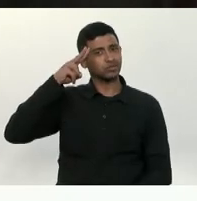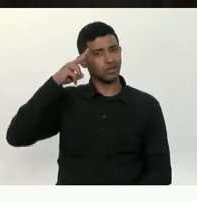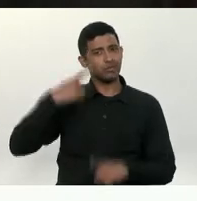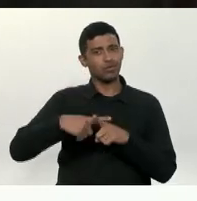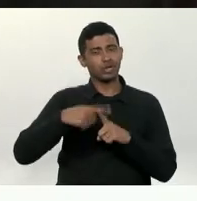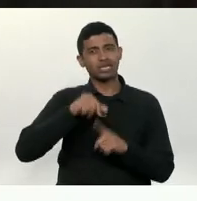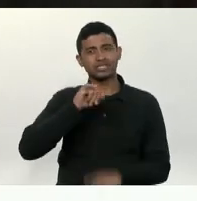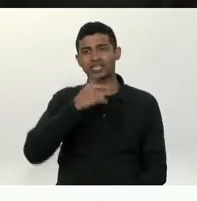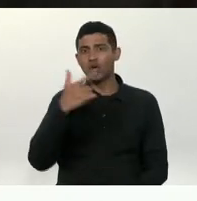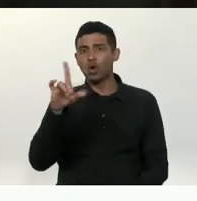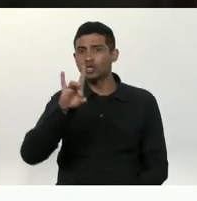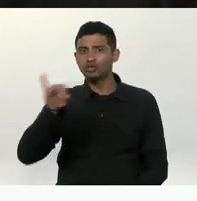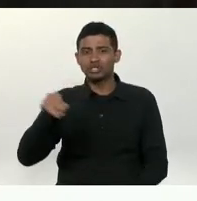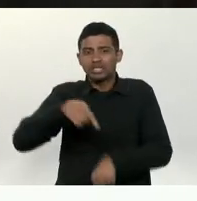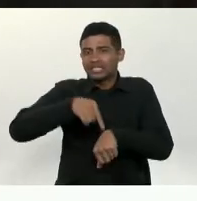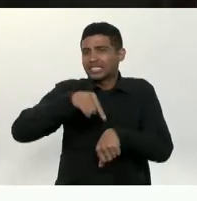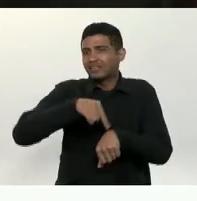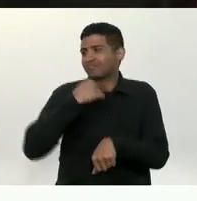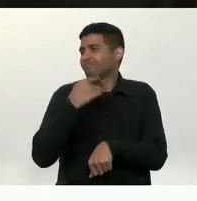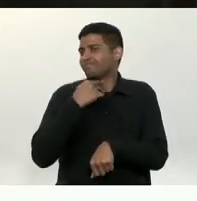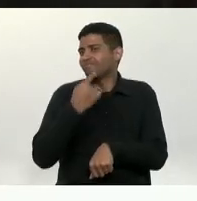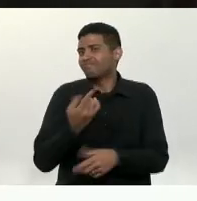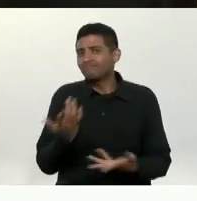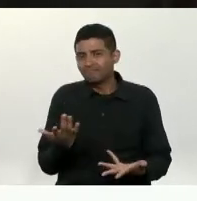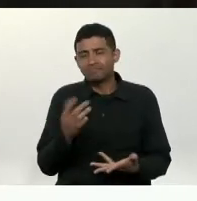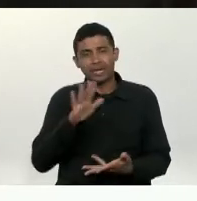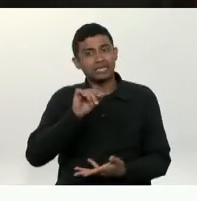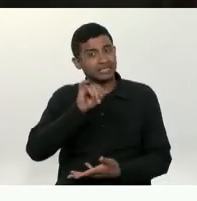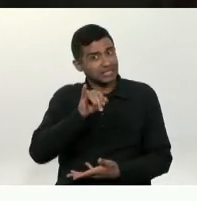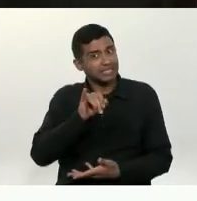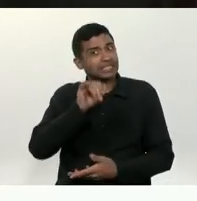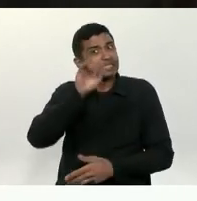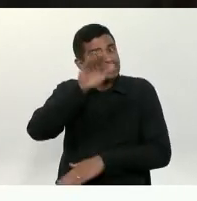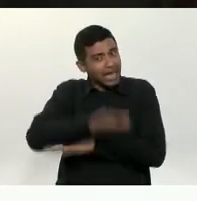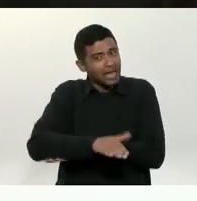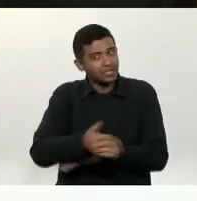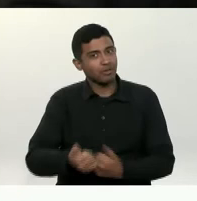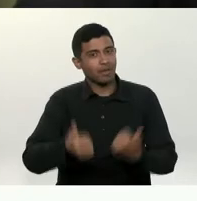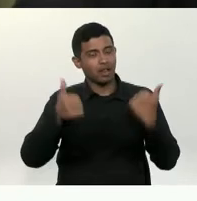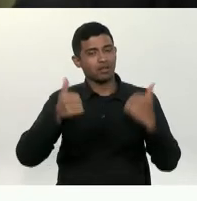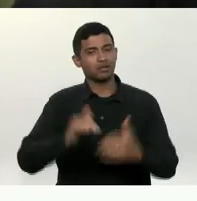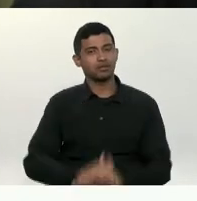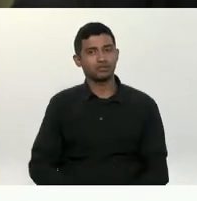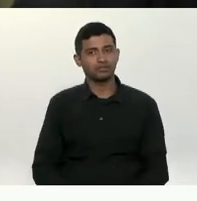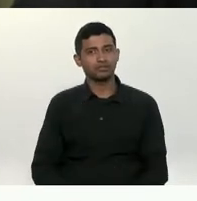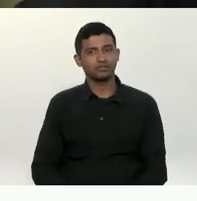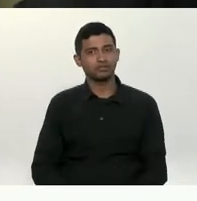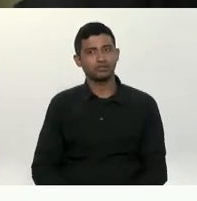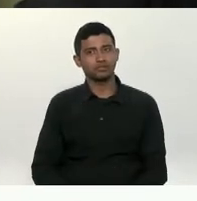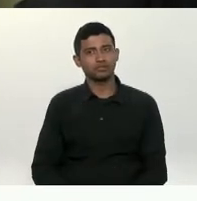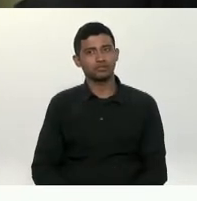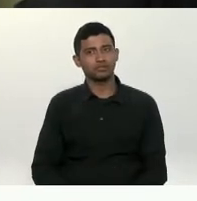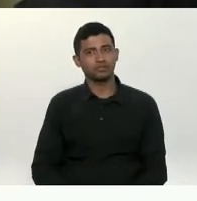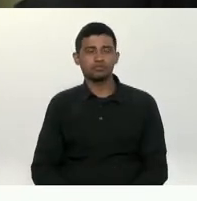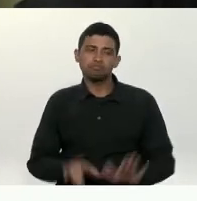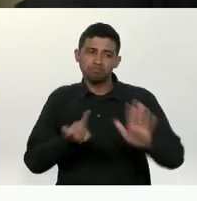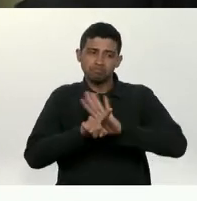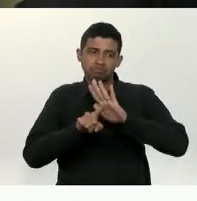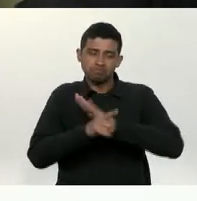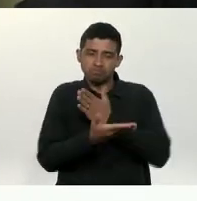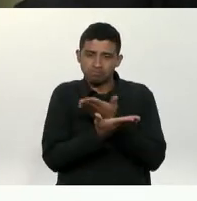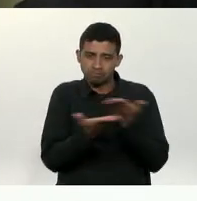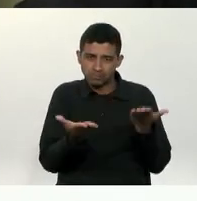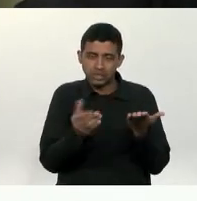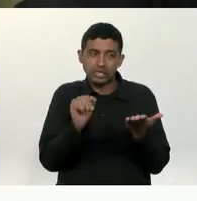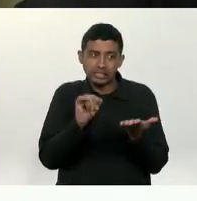gente vai ter pouco tempo. Né? Isso. Mas se pudesse na parte da tarde, aí ajuda a gente. Vou submeter aqui a Vossas Excelências, assim, nós fazemos essa reunião